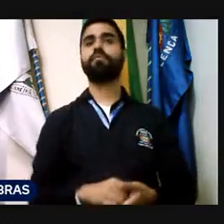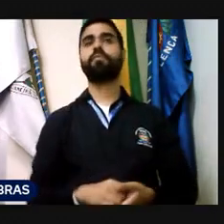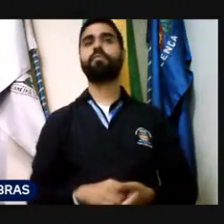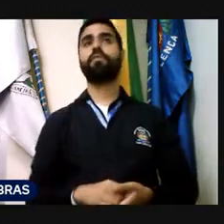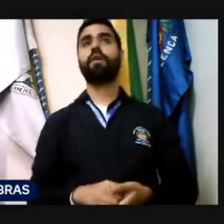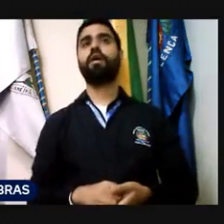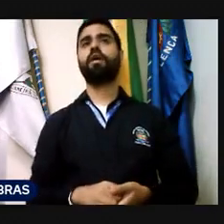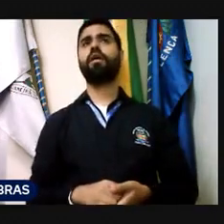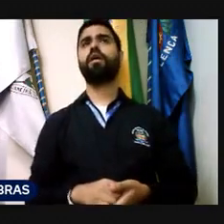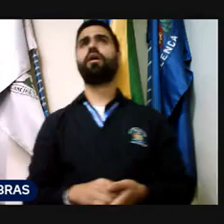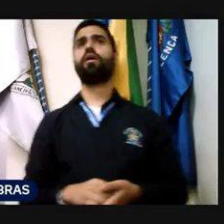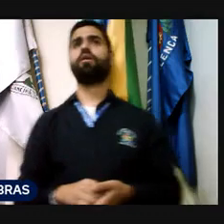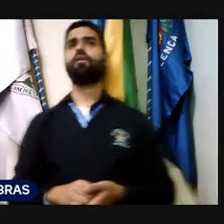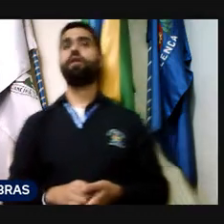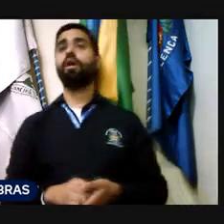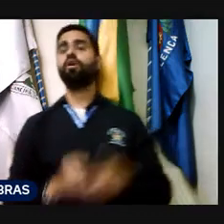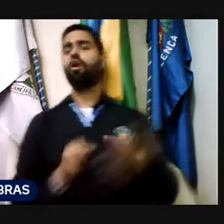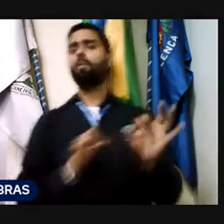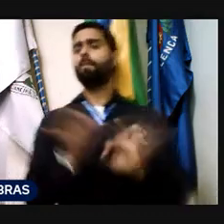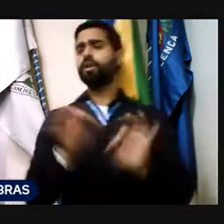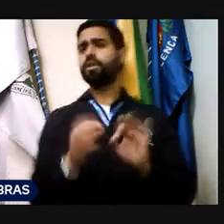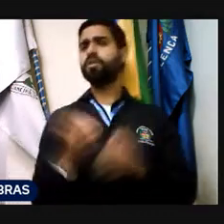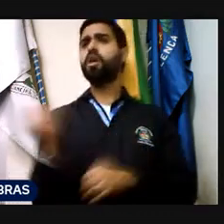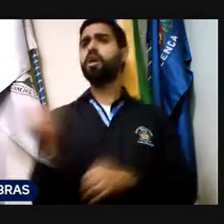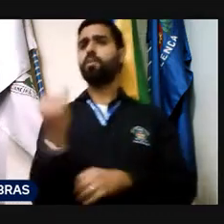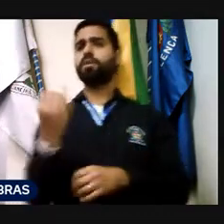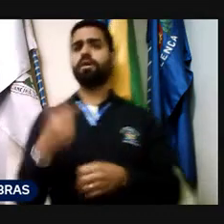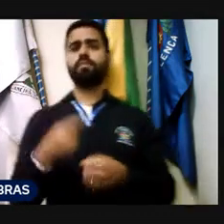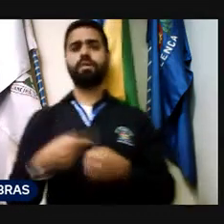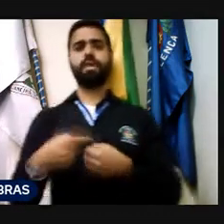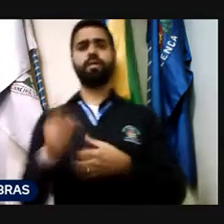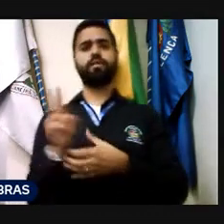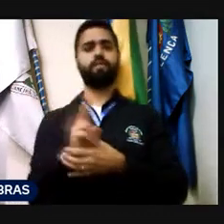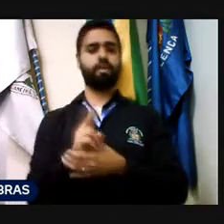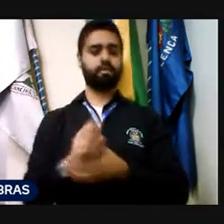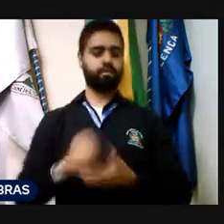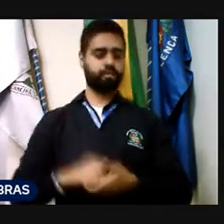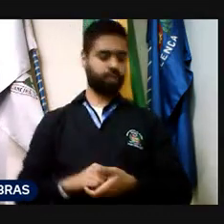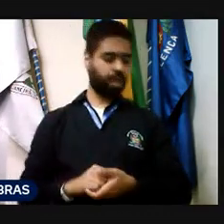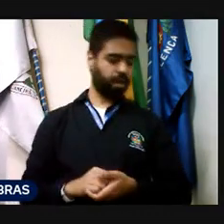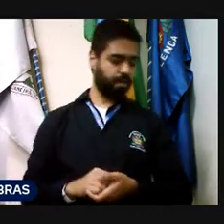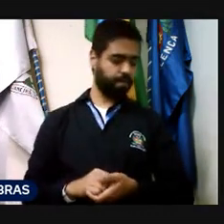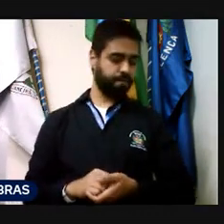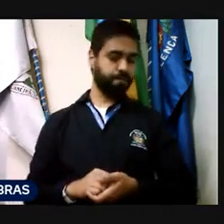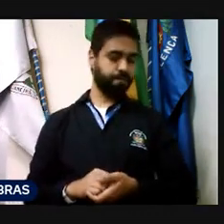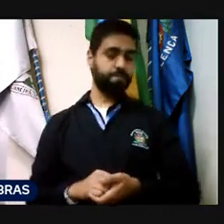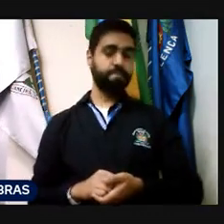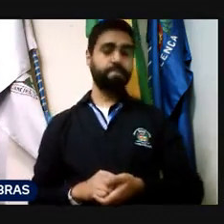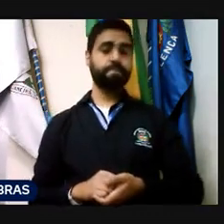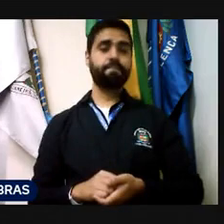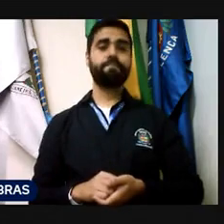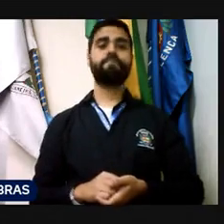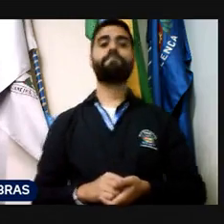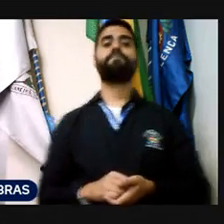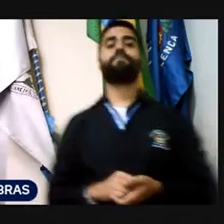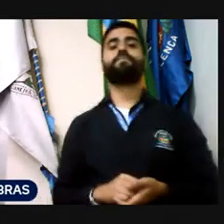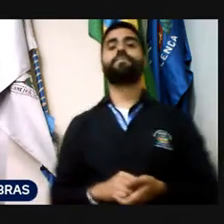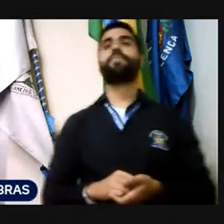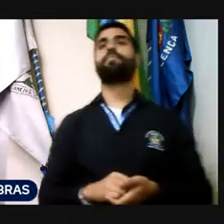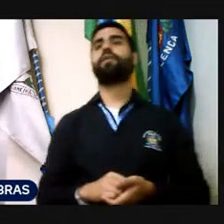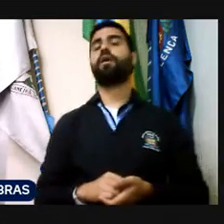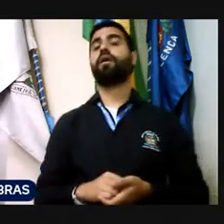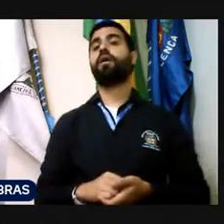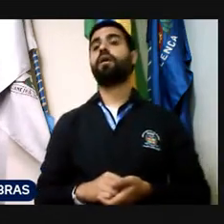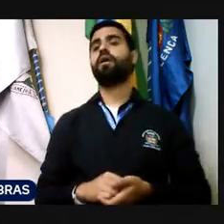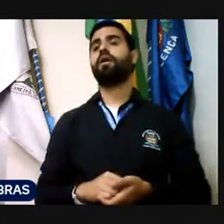projetos de extrema importância para o município, de extrema importância para a população, né? E a gente fica aí